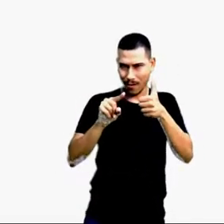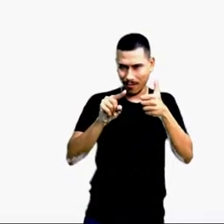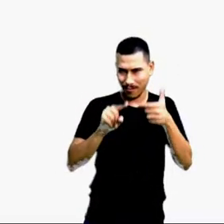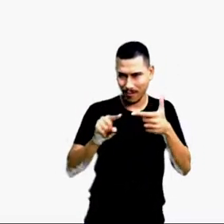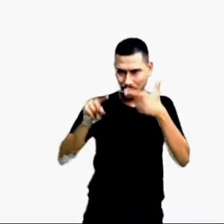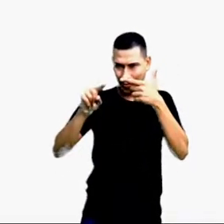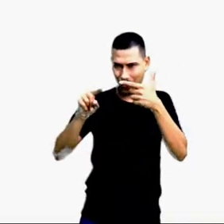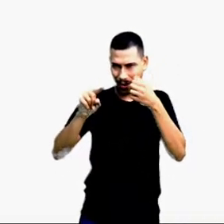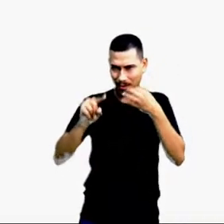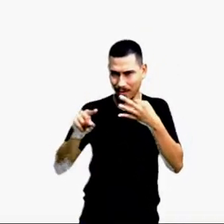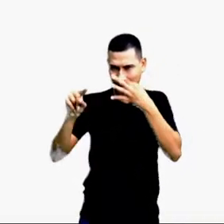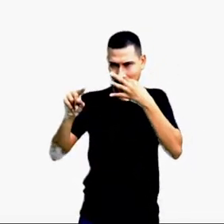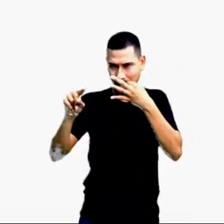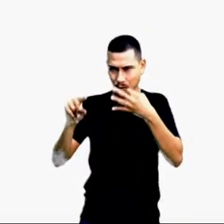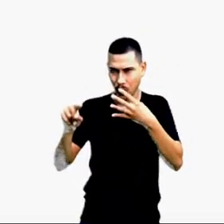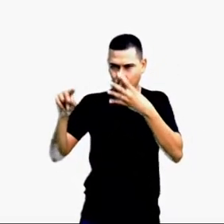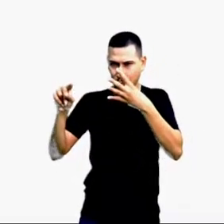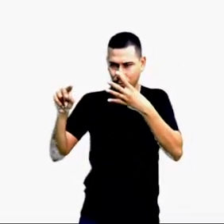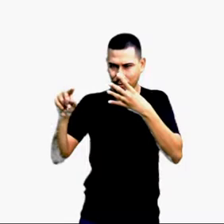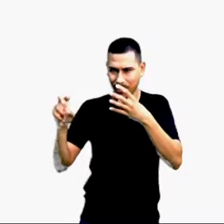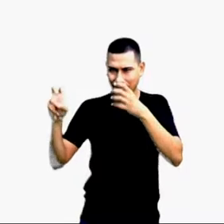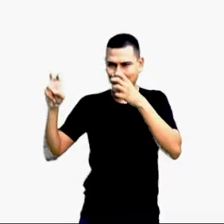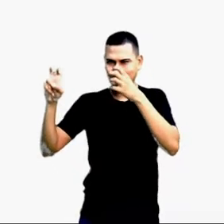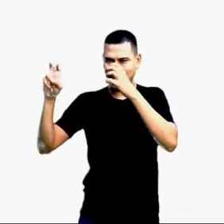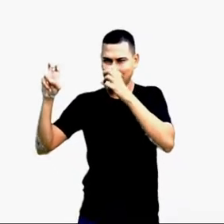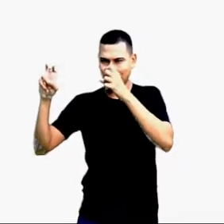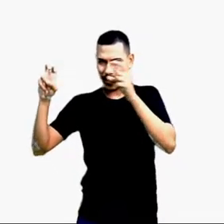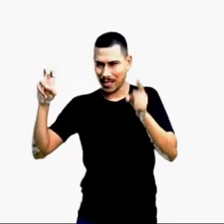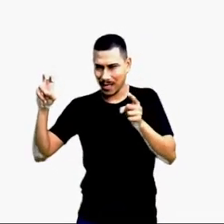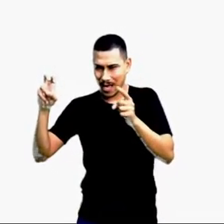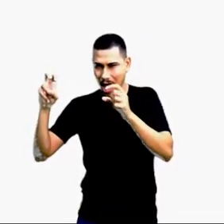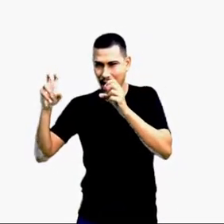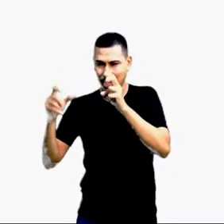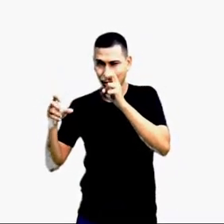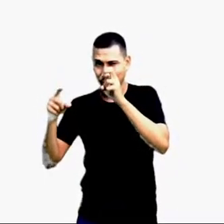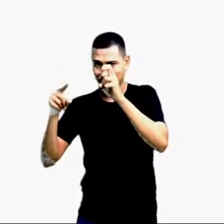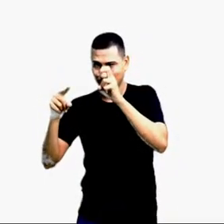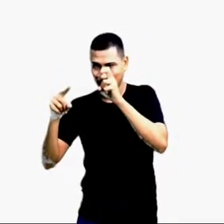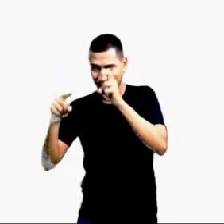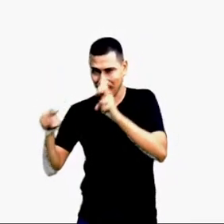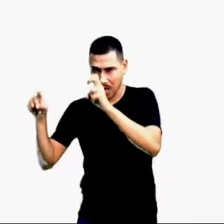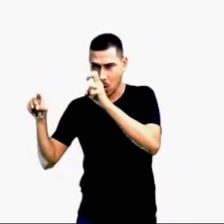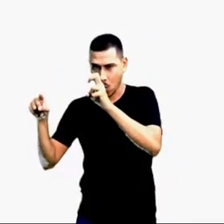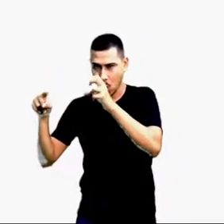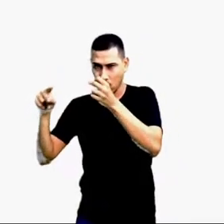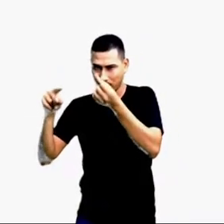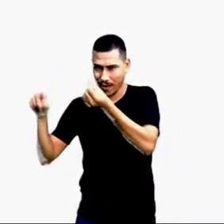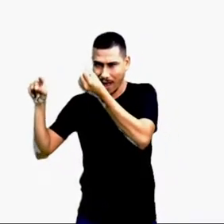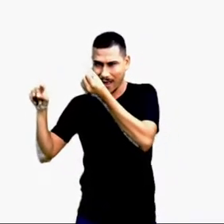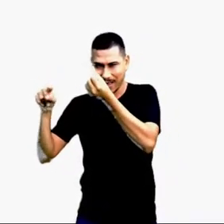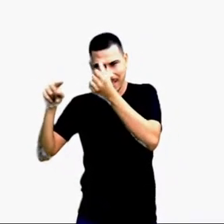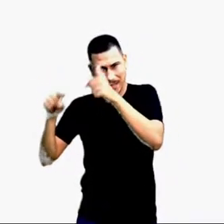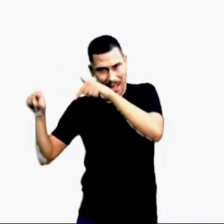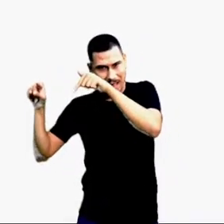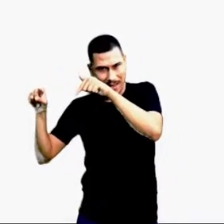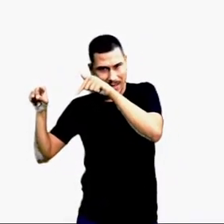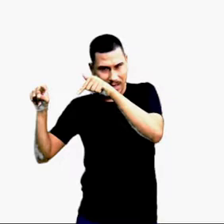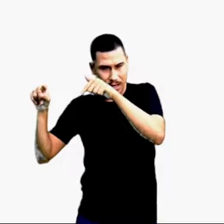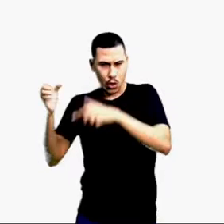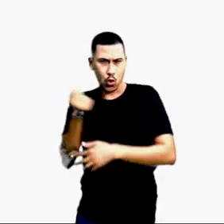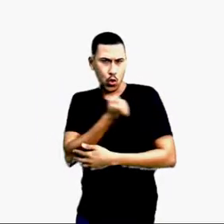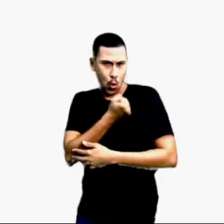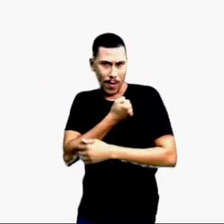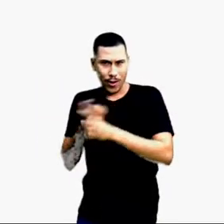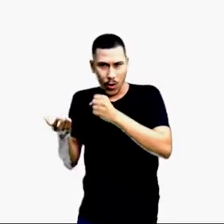duas, três, quatro, cinco, seis, sete. Esse número escrito na